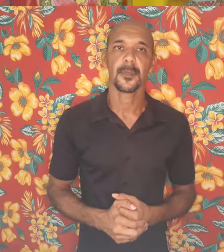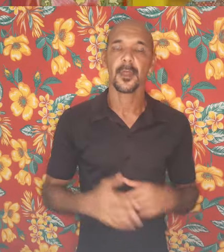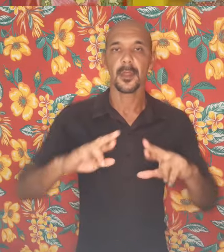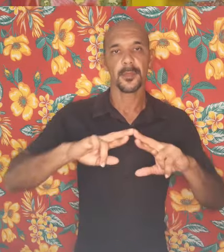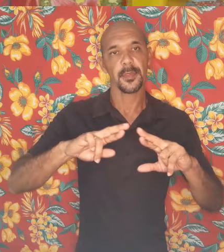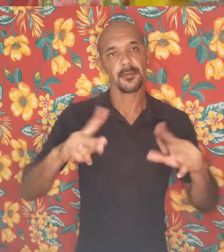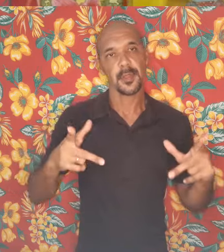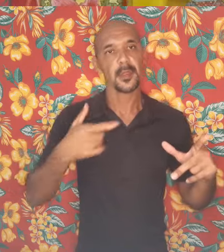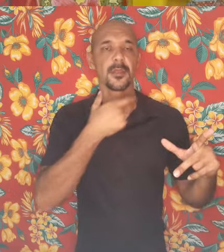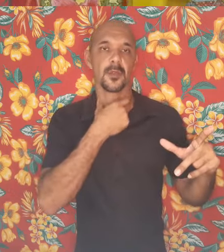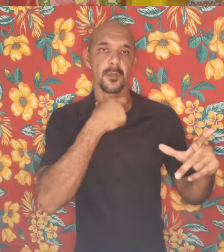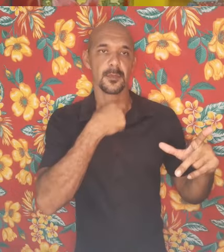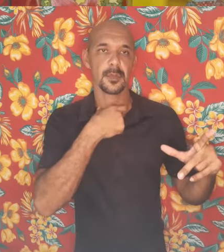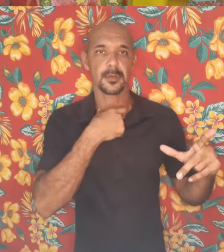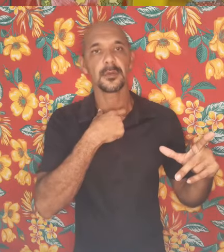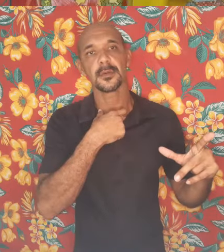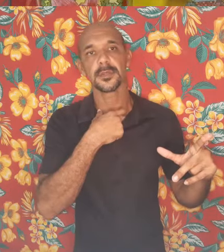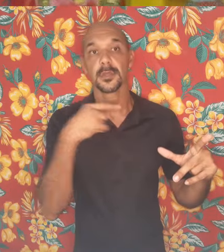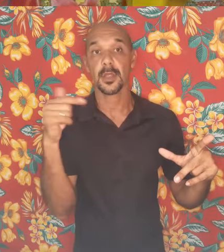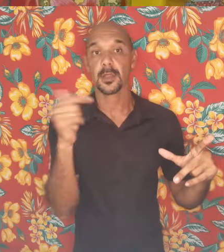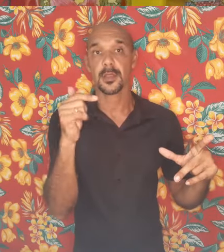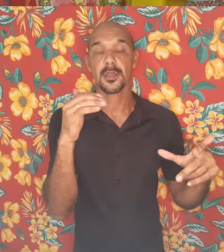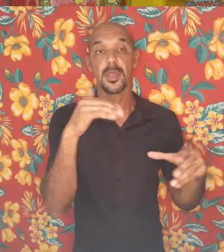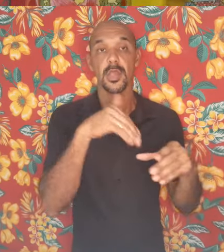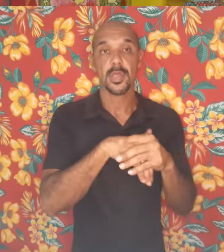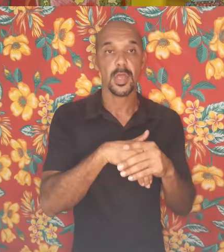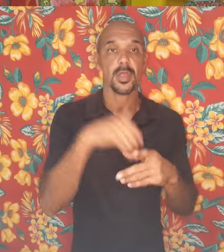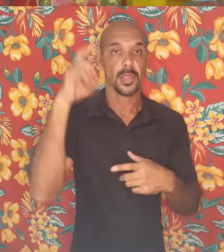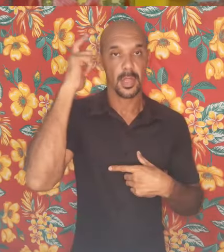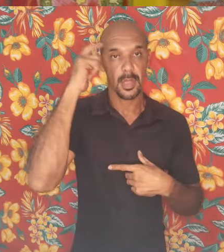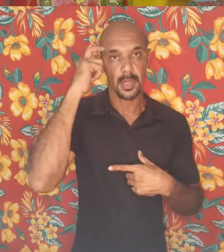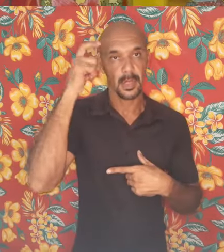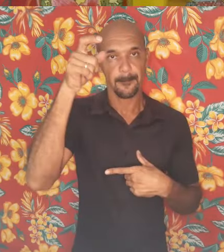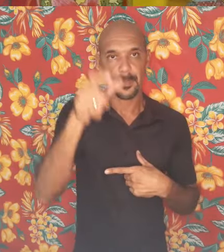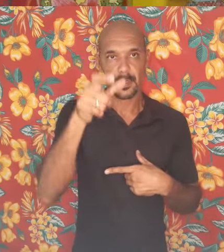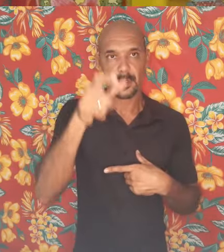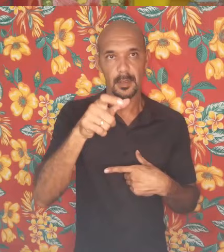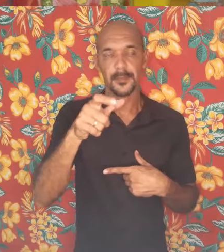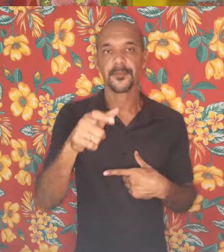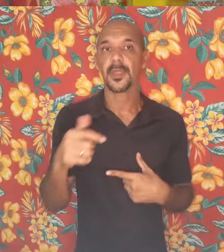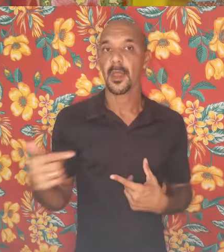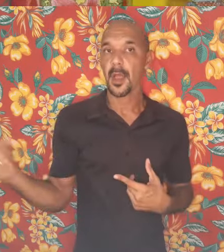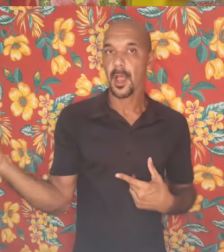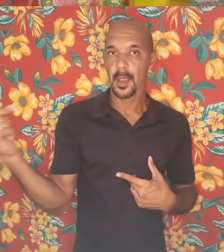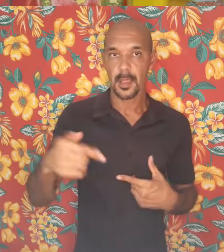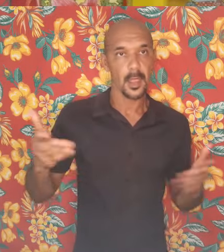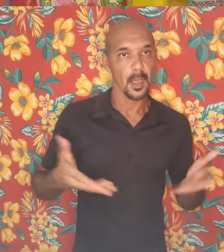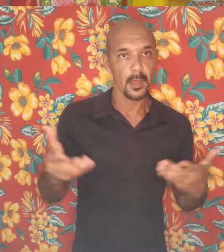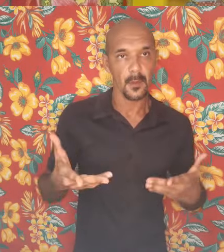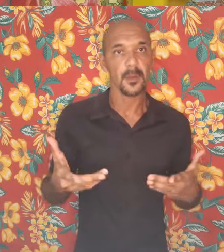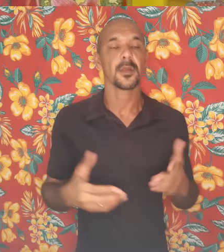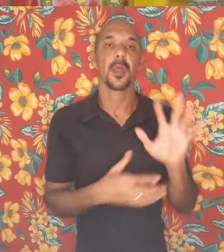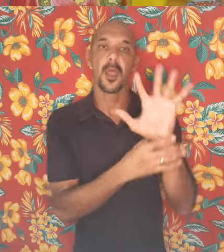Diferente do pescoço que entra na cabeça, aqui na mão é a mão que vai entrar no